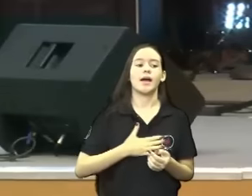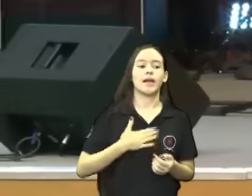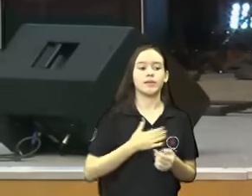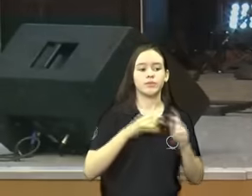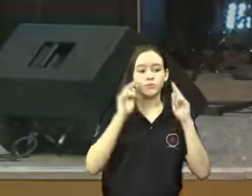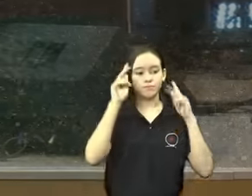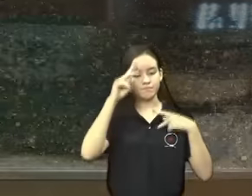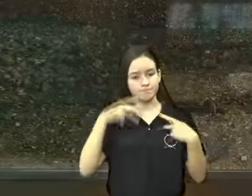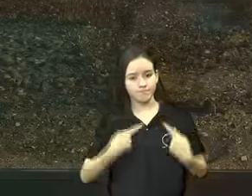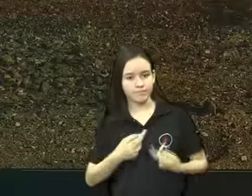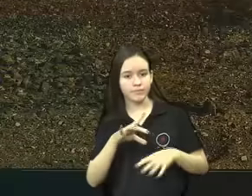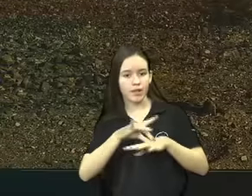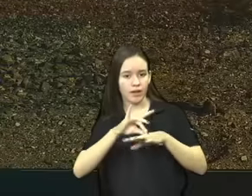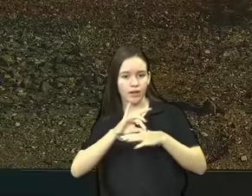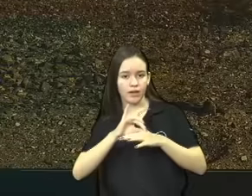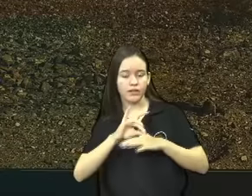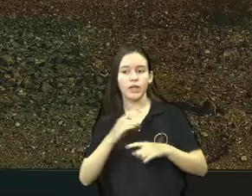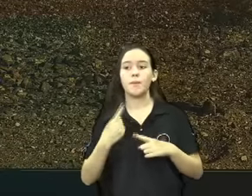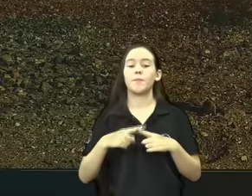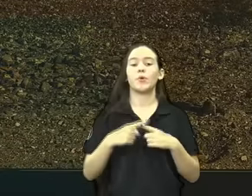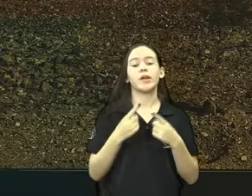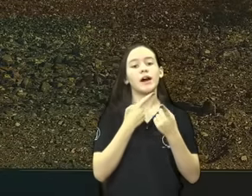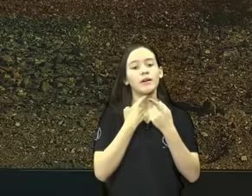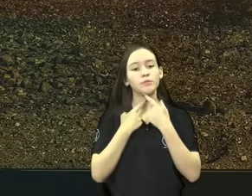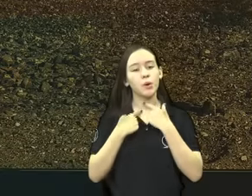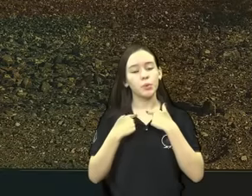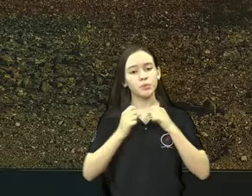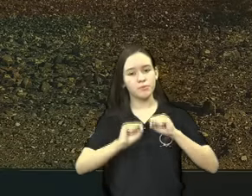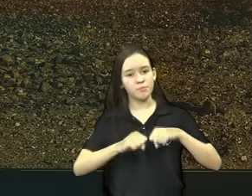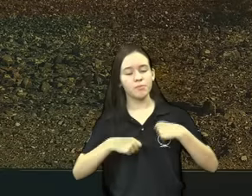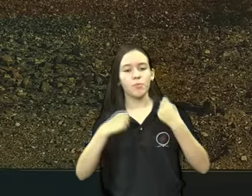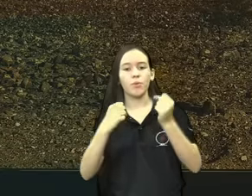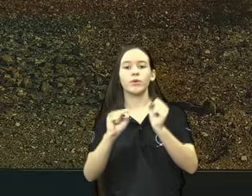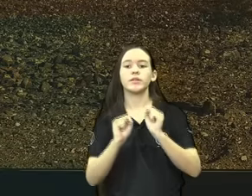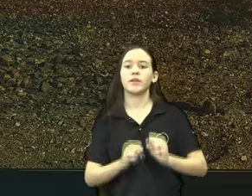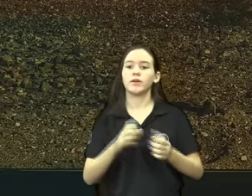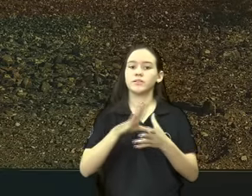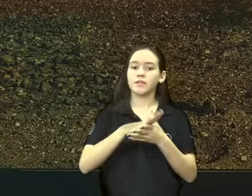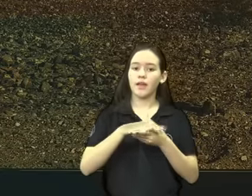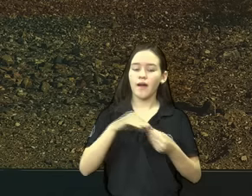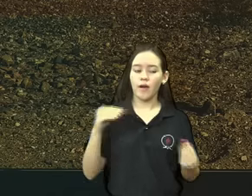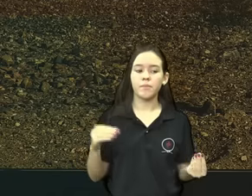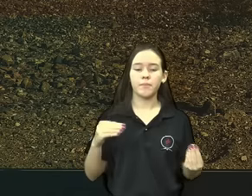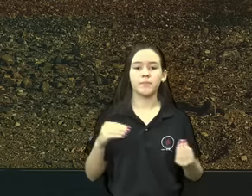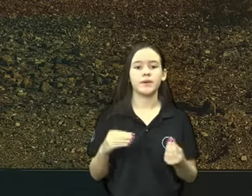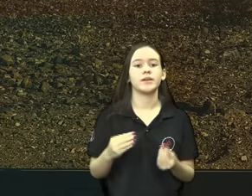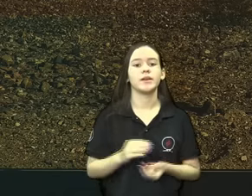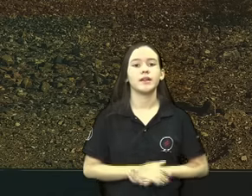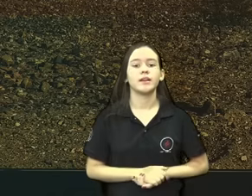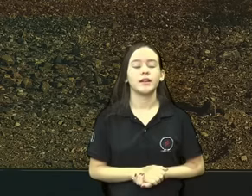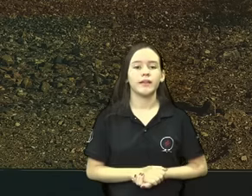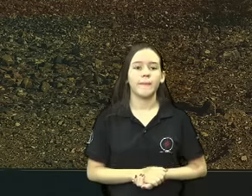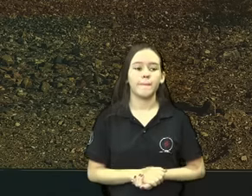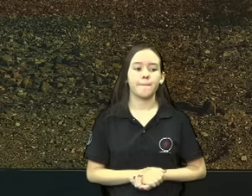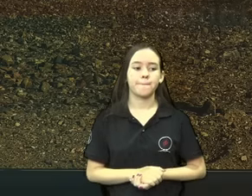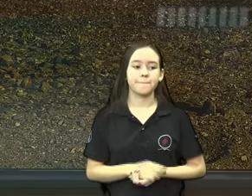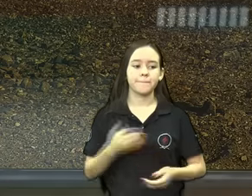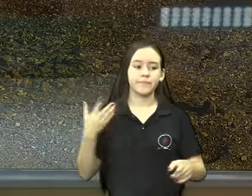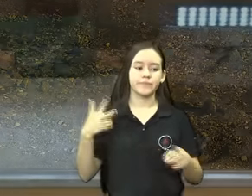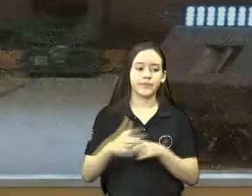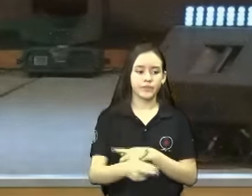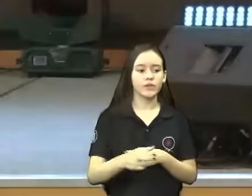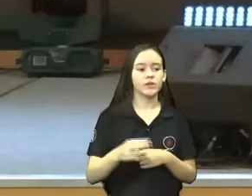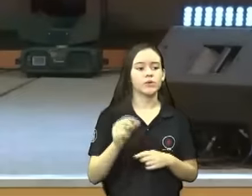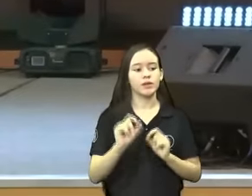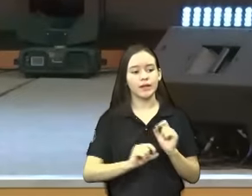natureza porque a vontade é a força mais poderosa da Alma que vai interferir naquilo que nós